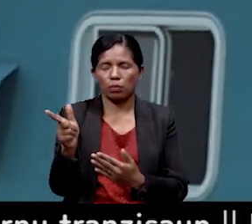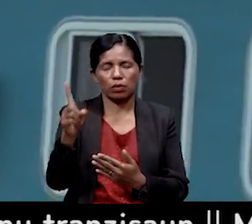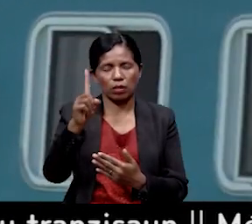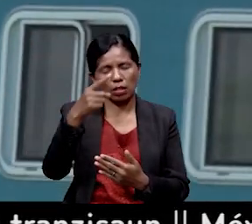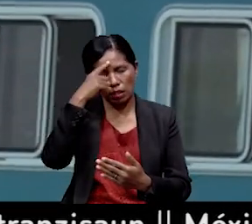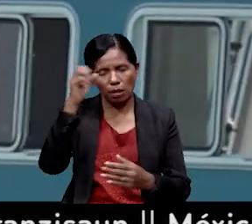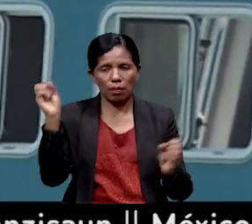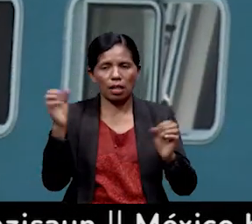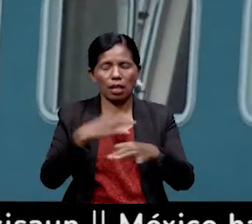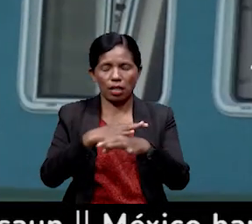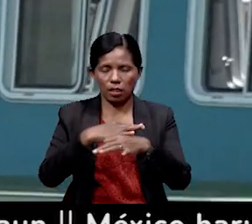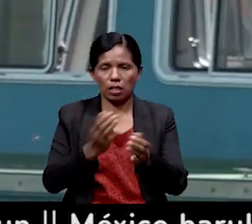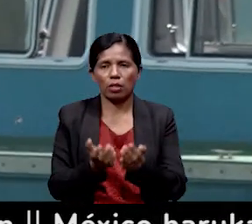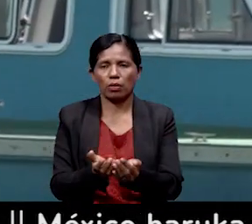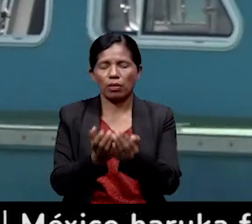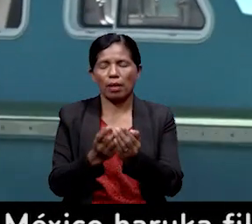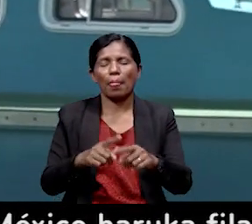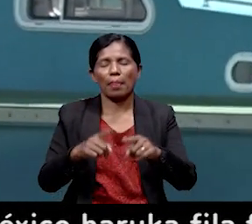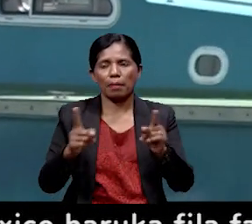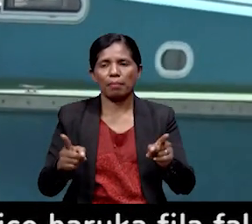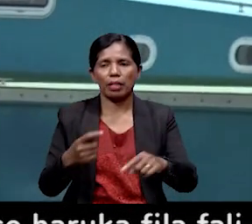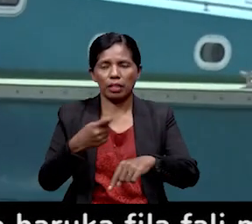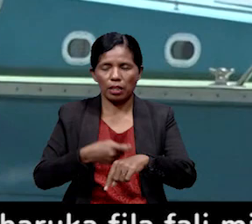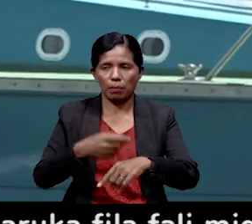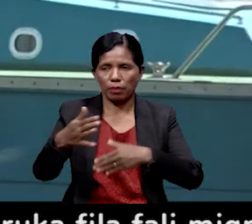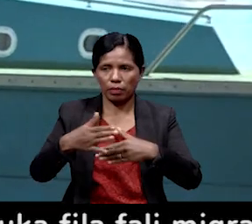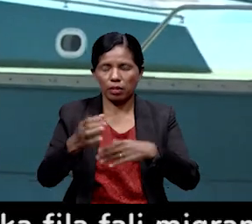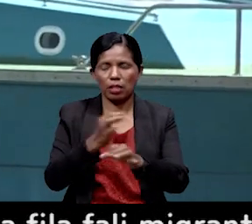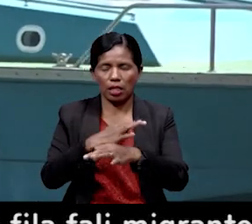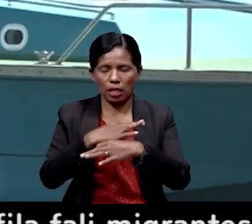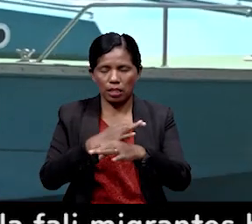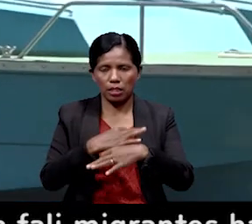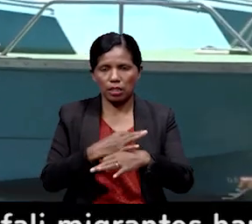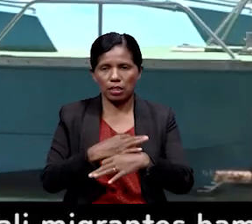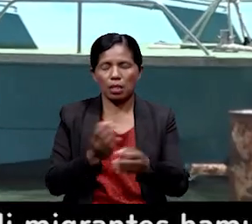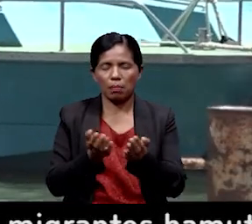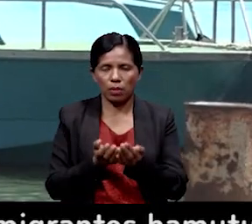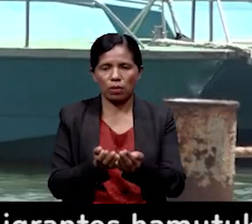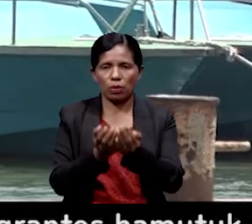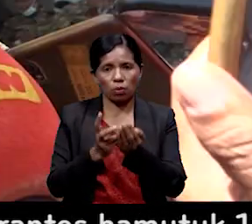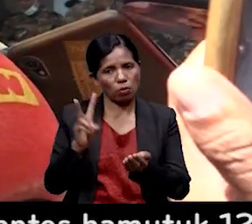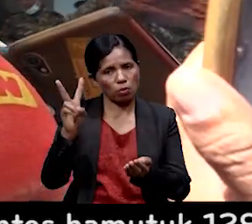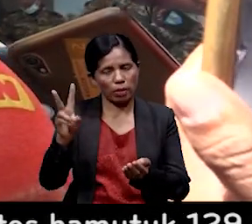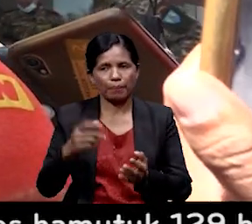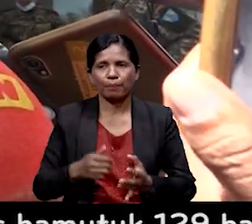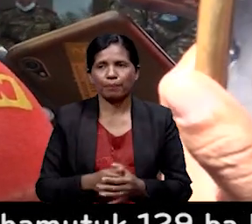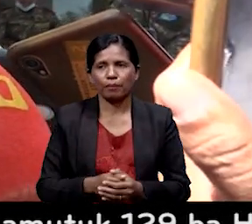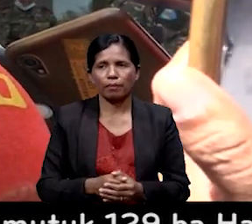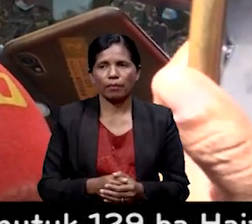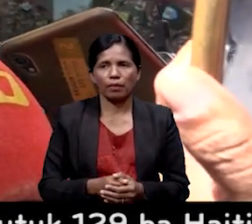manutensaun zeral. Mai be zuang da Silva garante tempu badak se halo manutensaun baro ruane. Hanoi